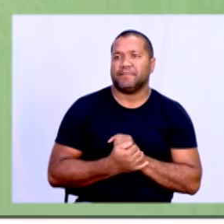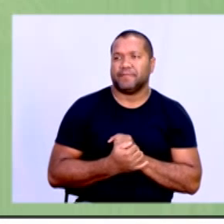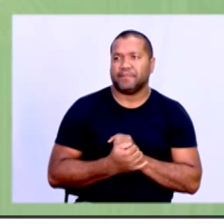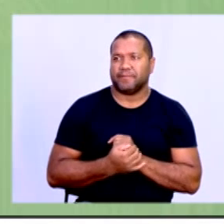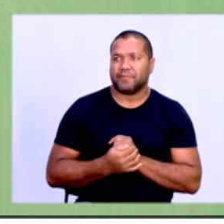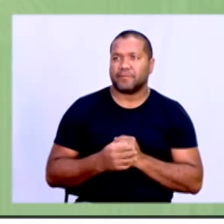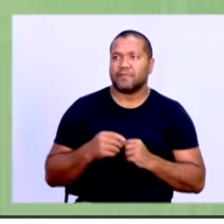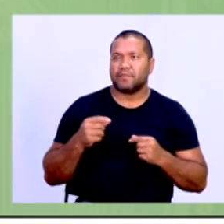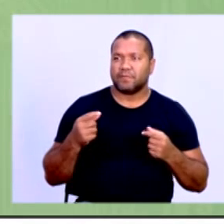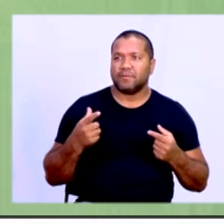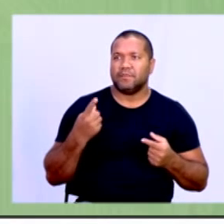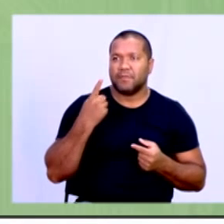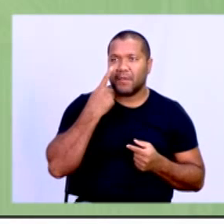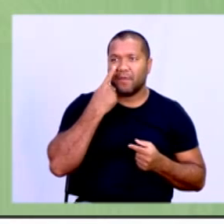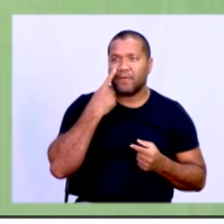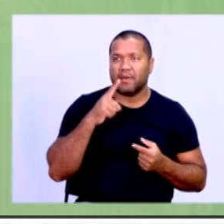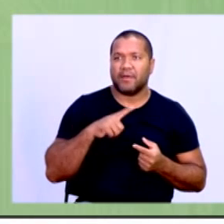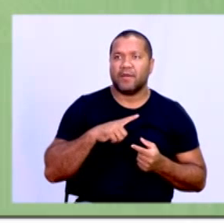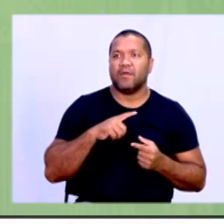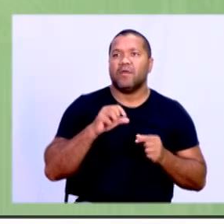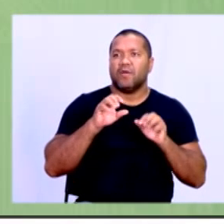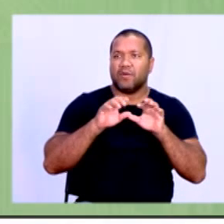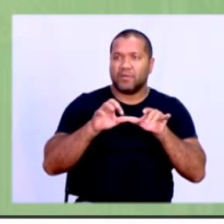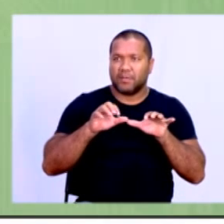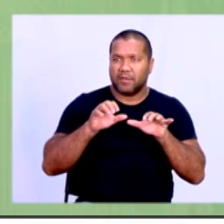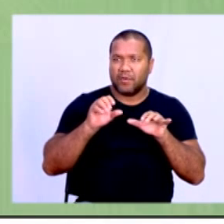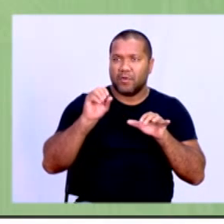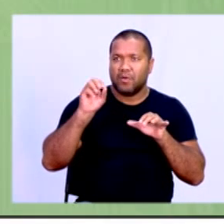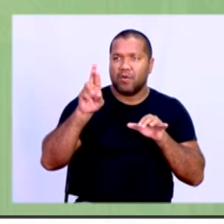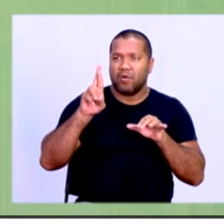Então tá aqui, ó. Eu coloquei lá,